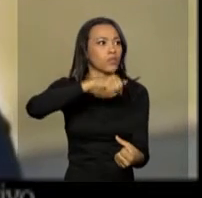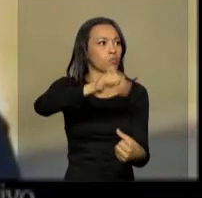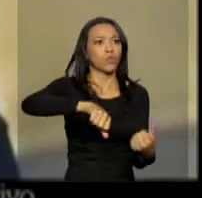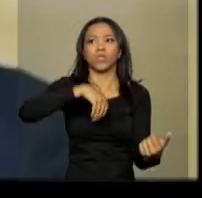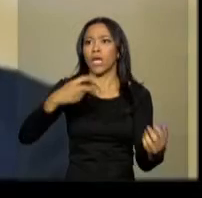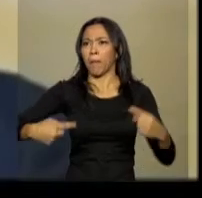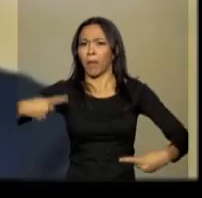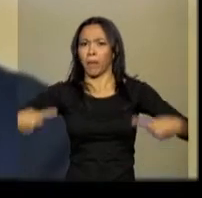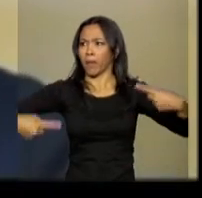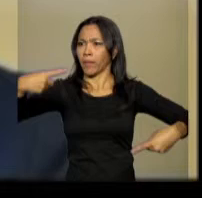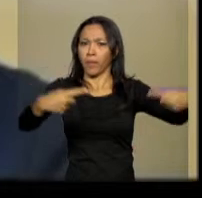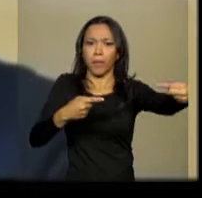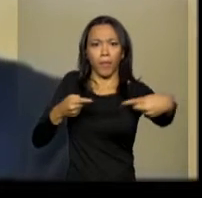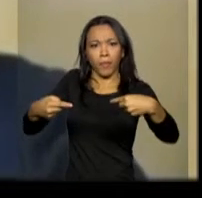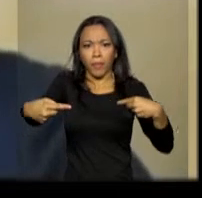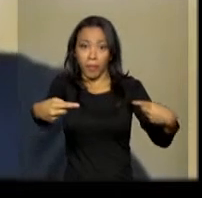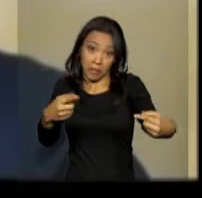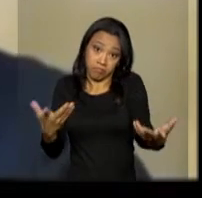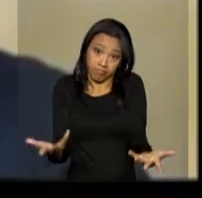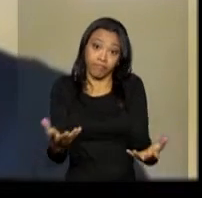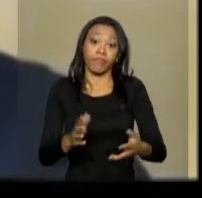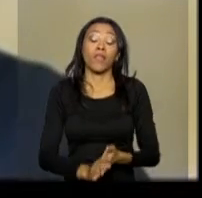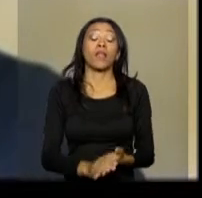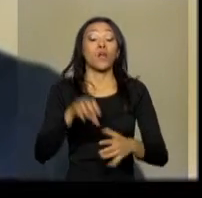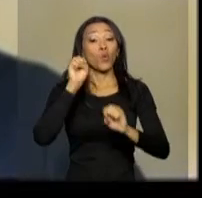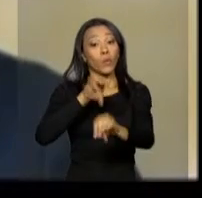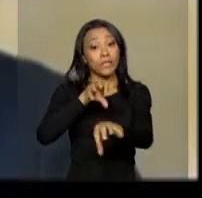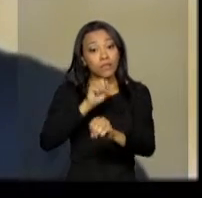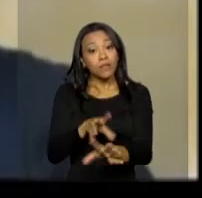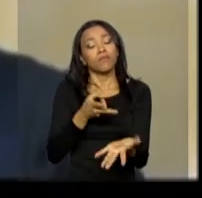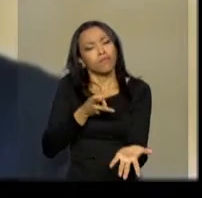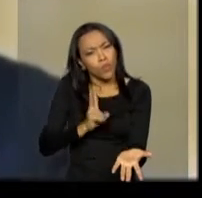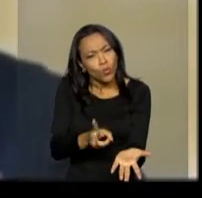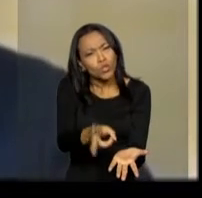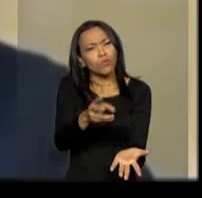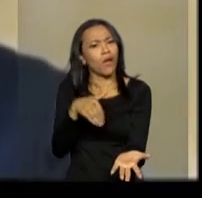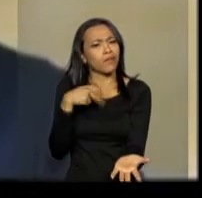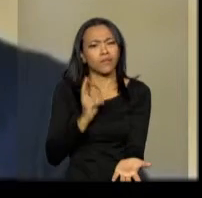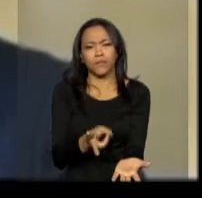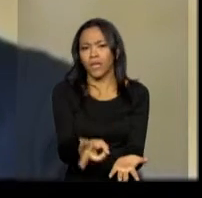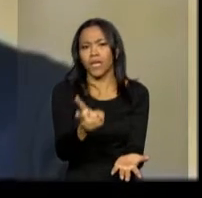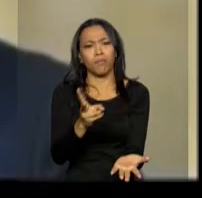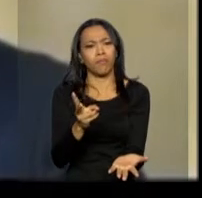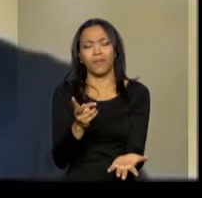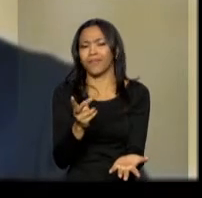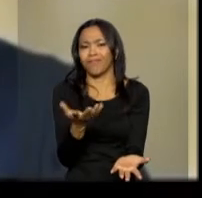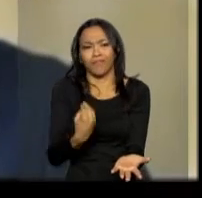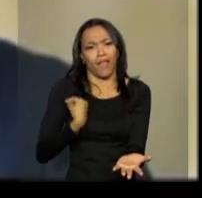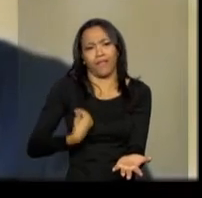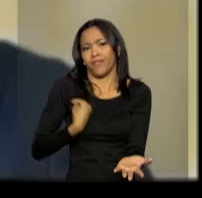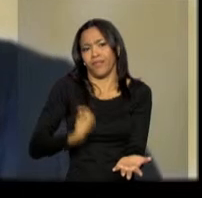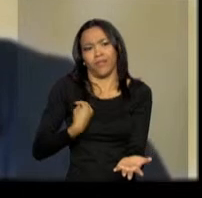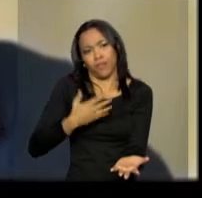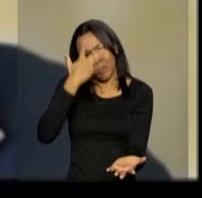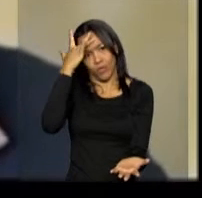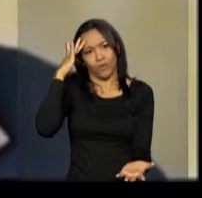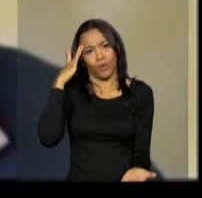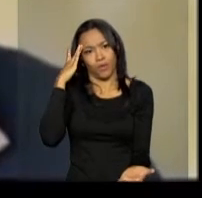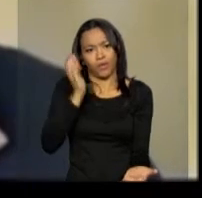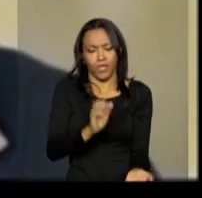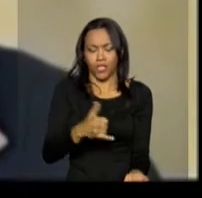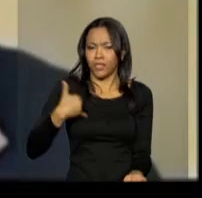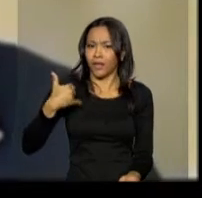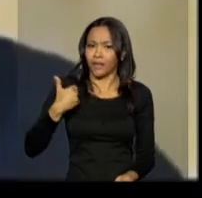altamente competitivo. A educação deve ser uma ação permanente em todos os instantes da vida de uma pessoa.